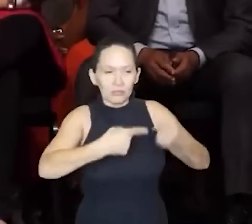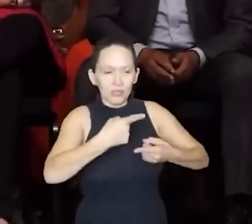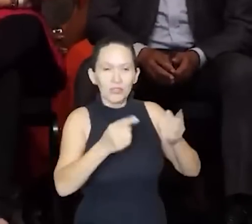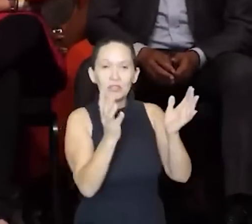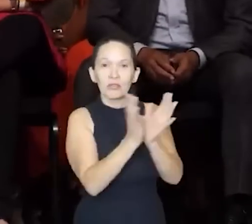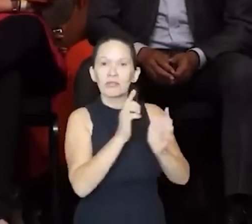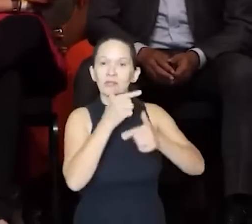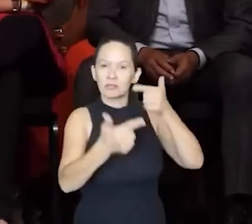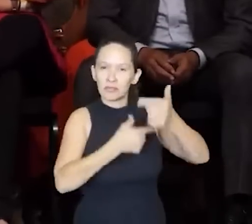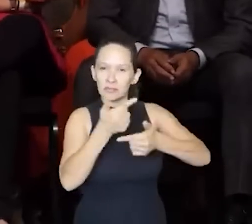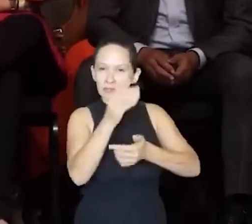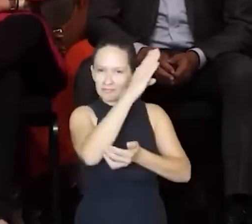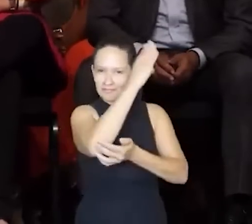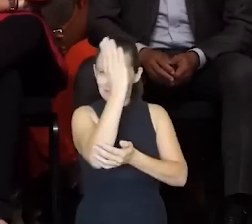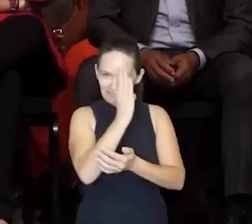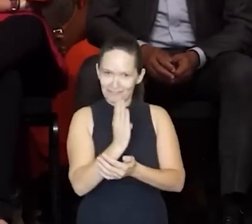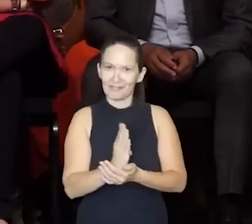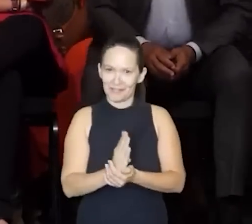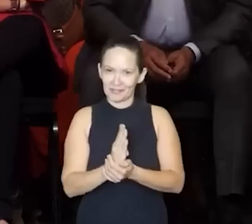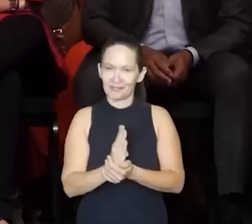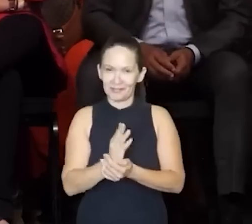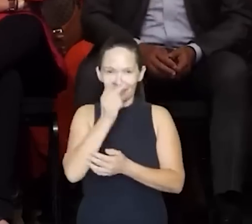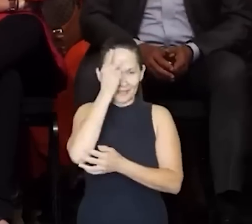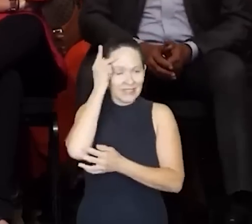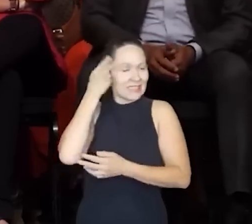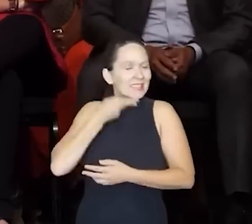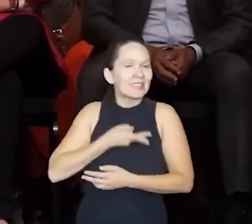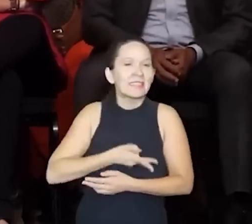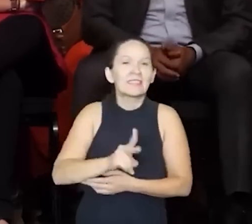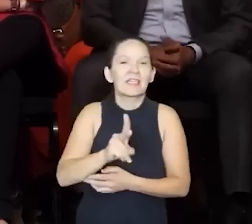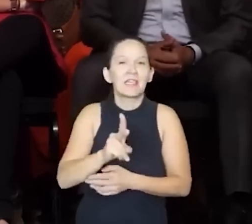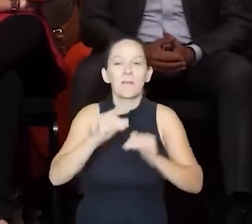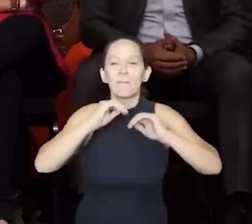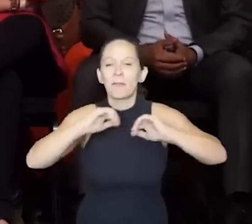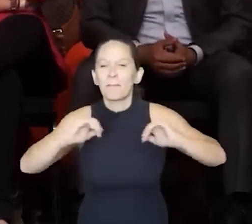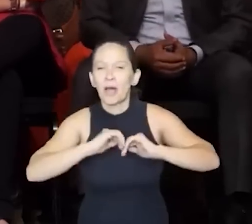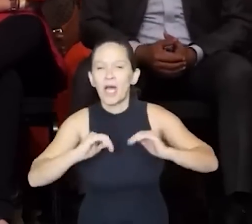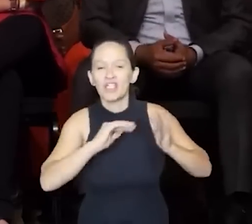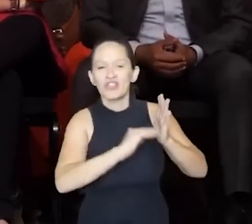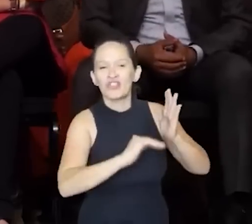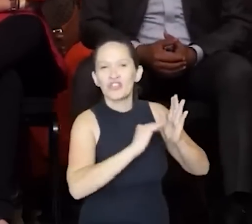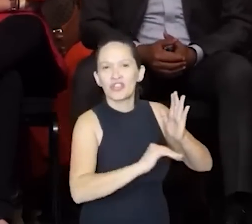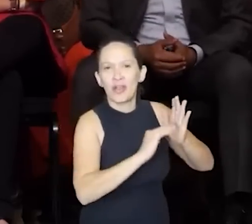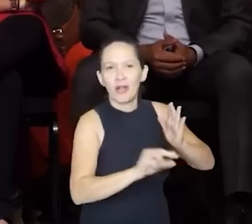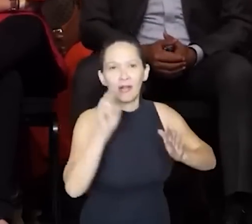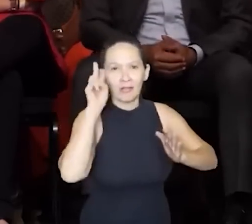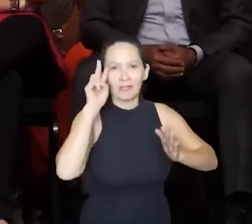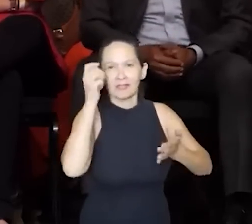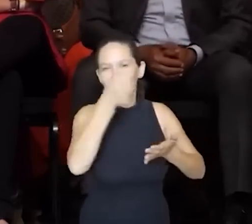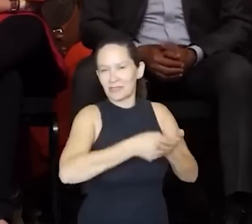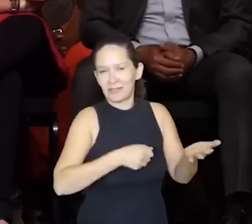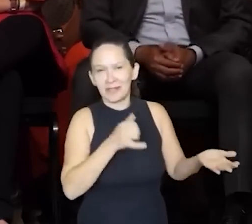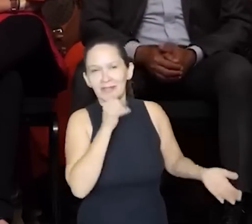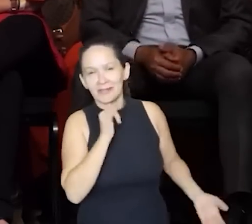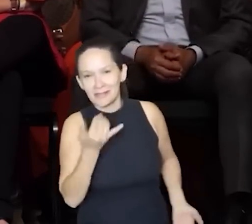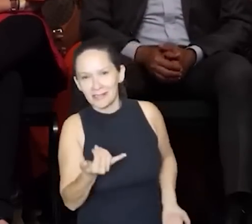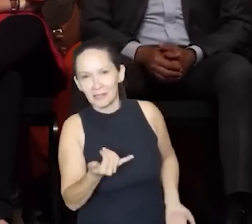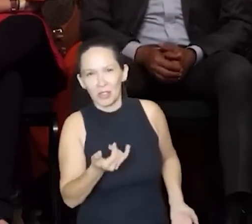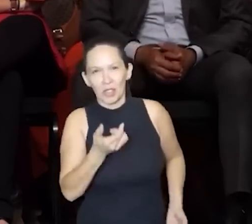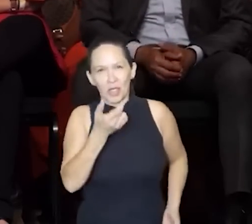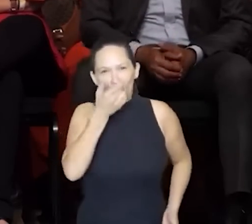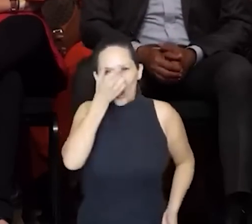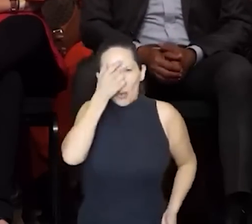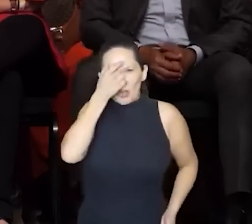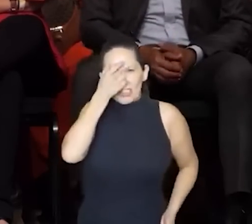trabalhadora brasileira e dos que sempre foram excluídos ao longo da história. Consciência forjada na luta por